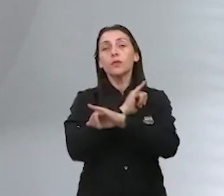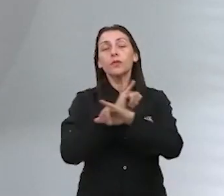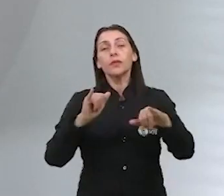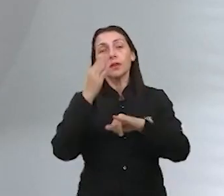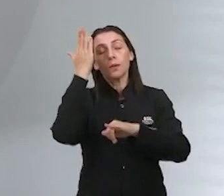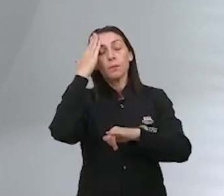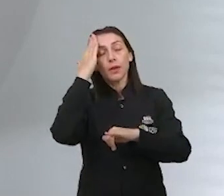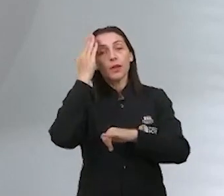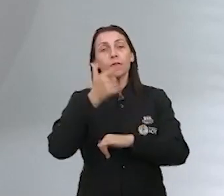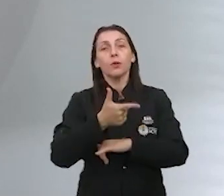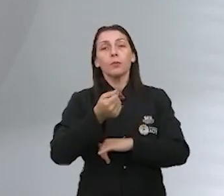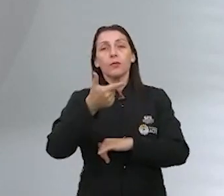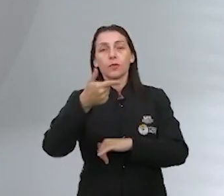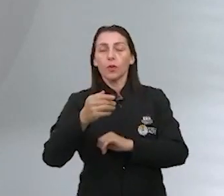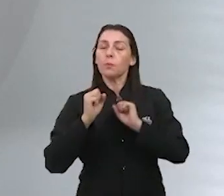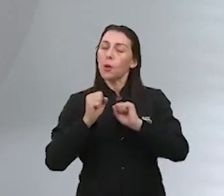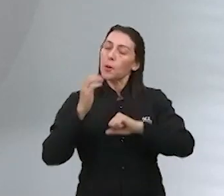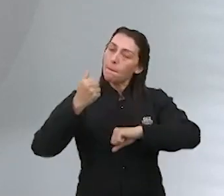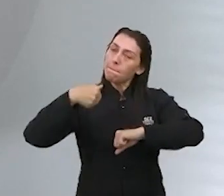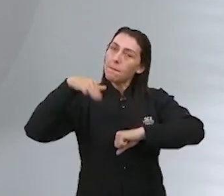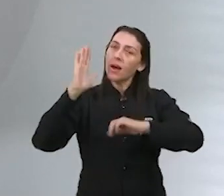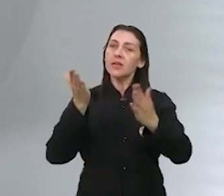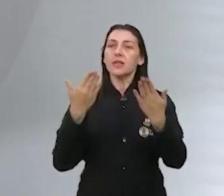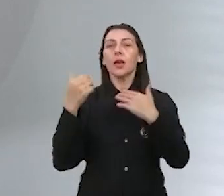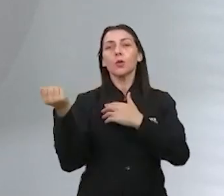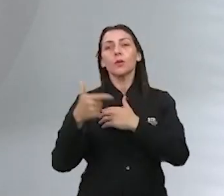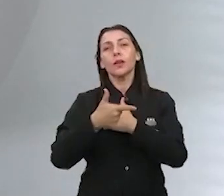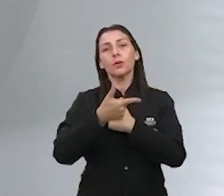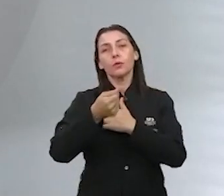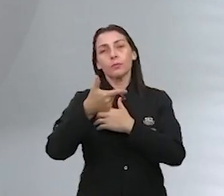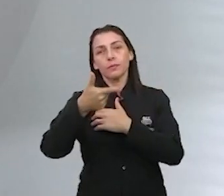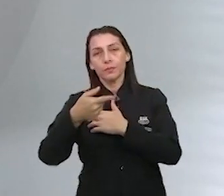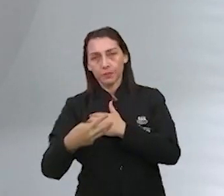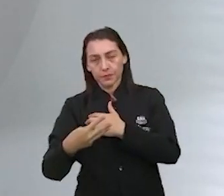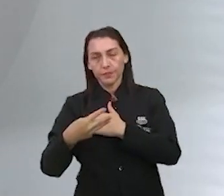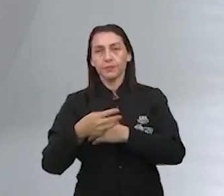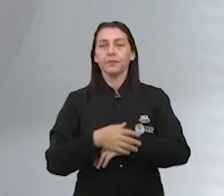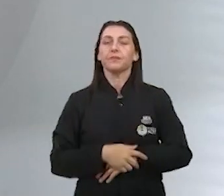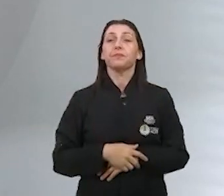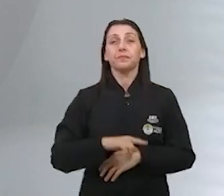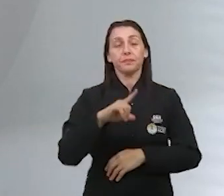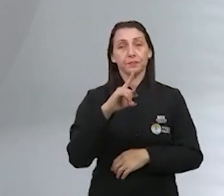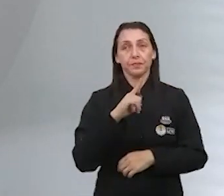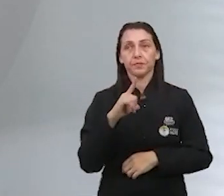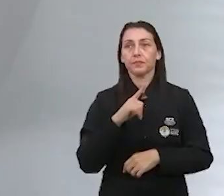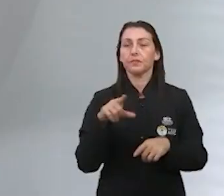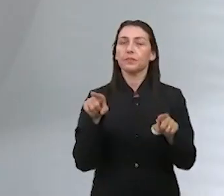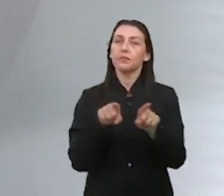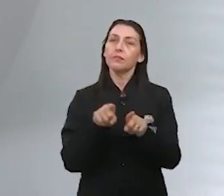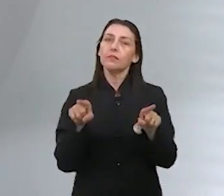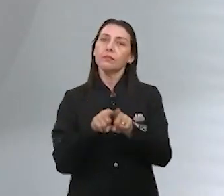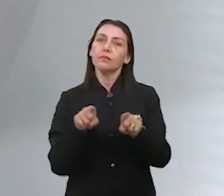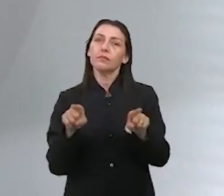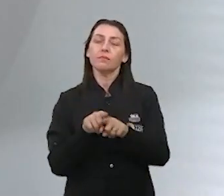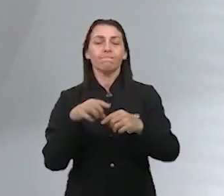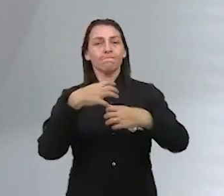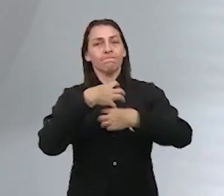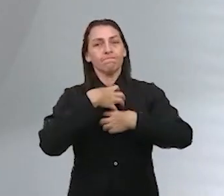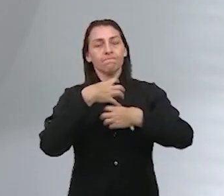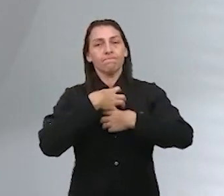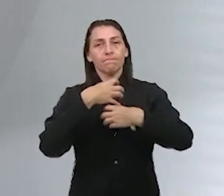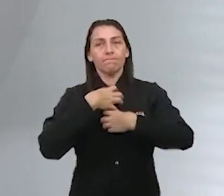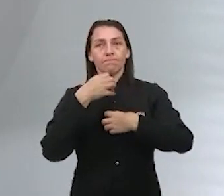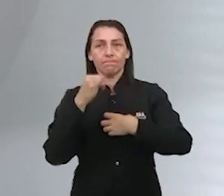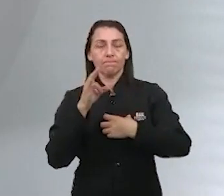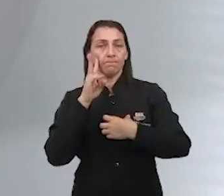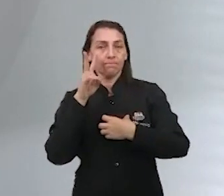que 2024 pode ser mais quente ainda do que foi 2023. E nós estamos sentindo isso na pele. Se